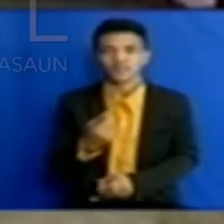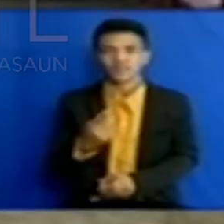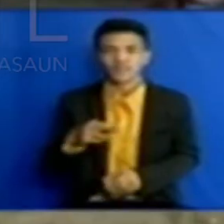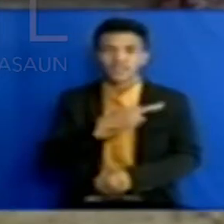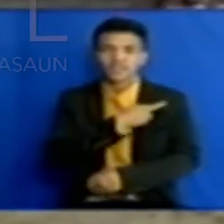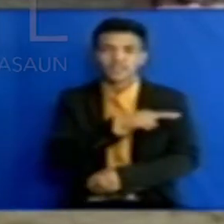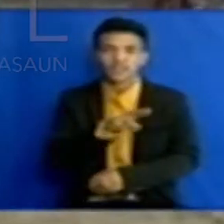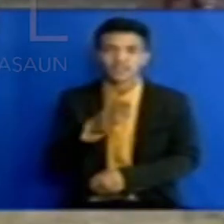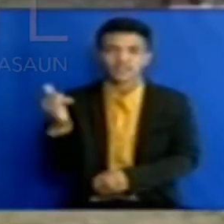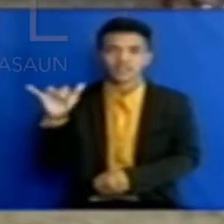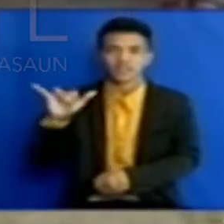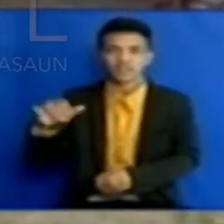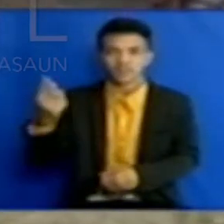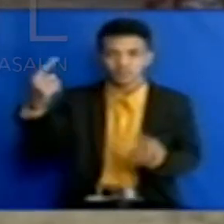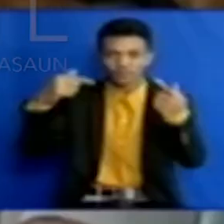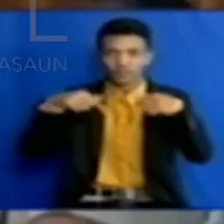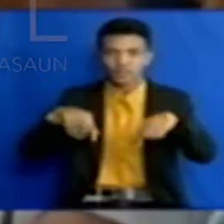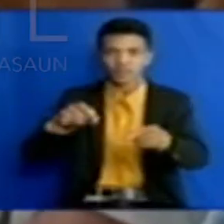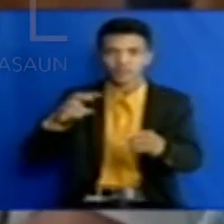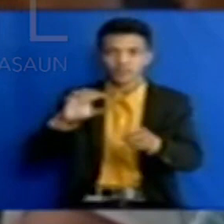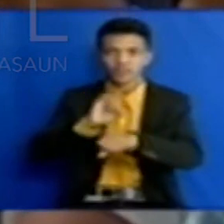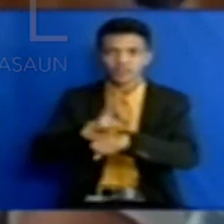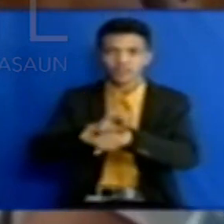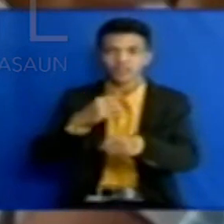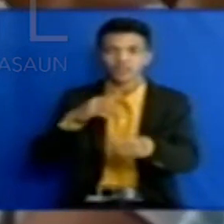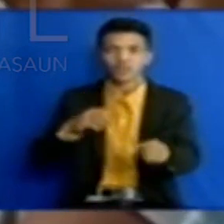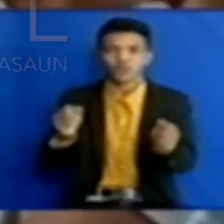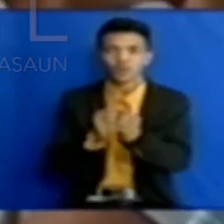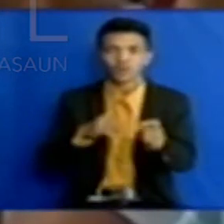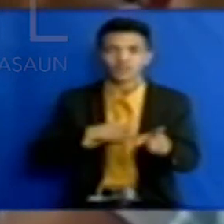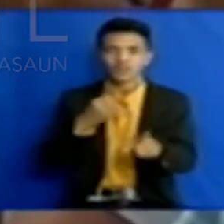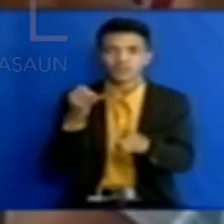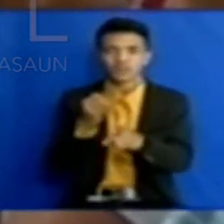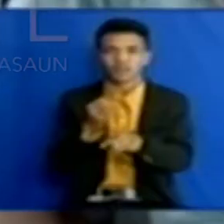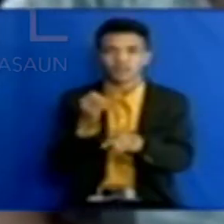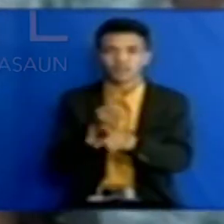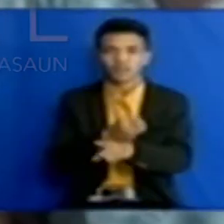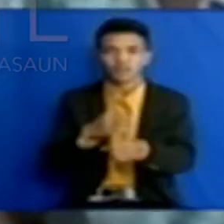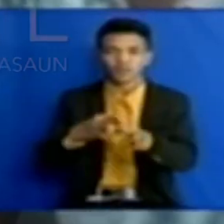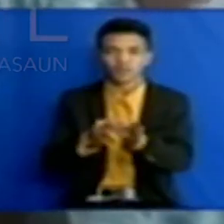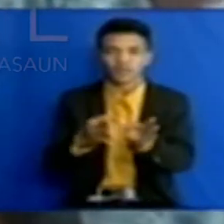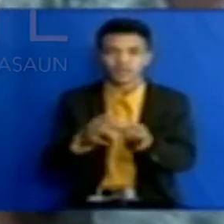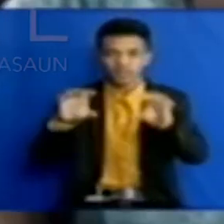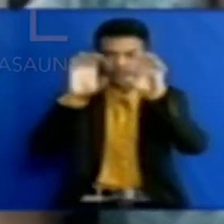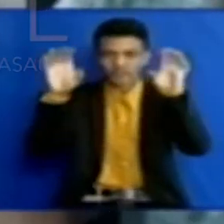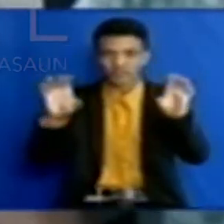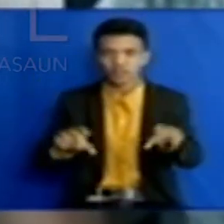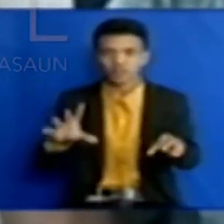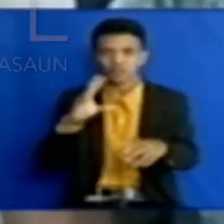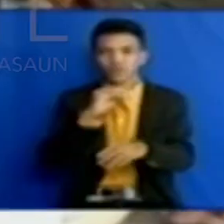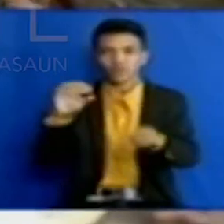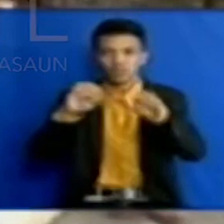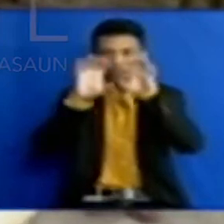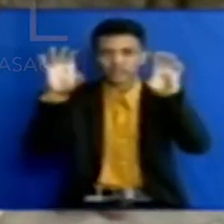será nisira nebe mai escritório paróquia, o objetivo a tuhadia no trata certidão batismo no casamento. Maioria